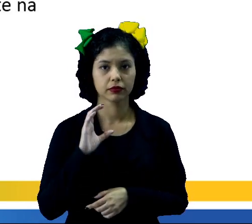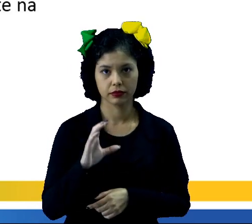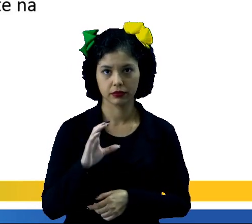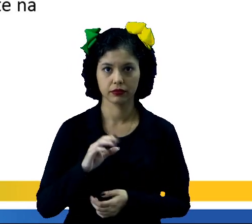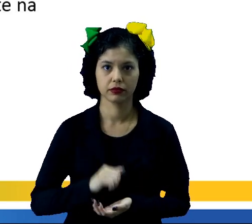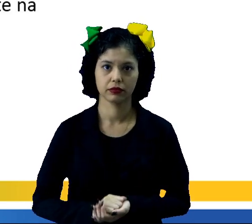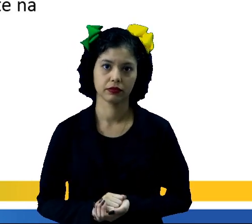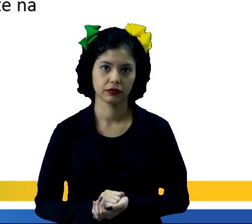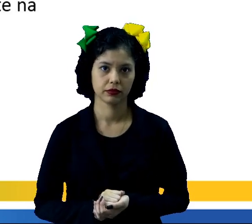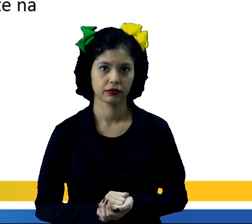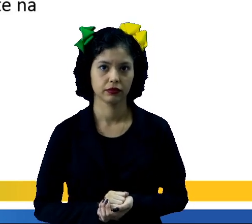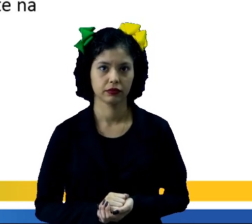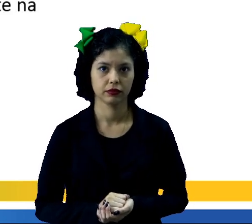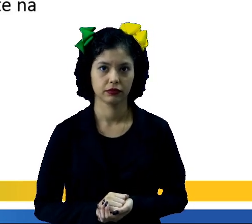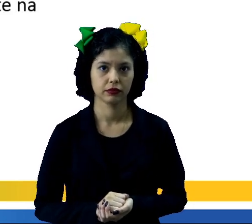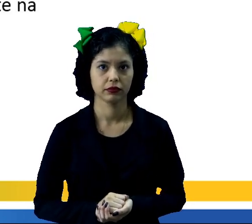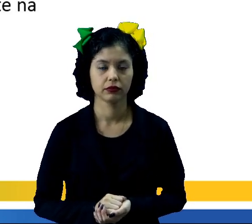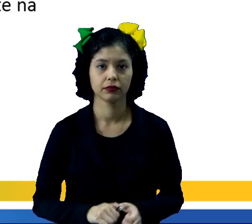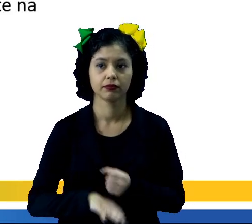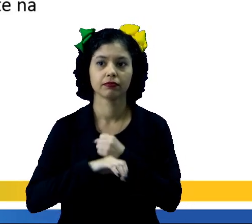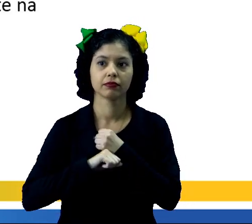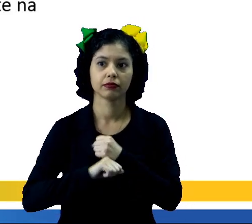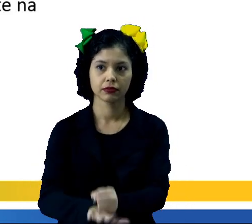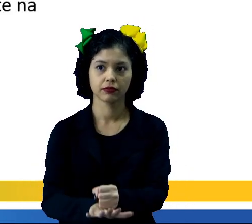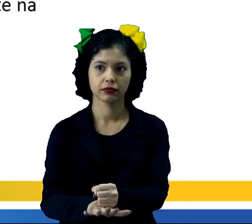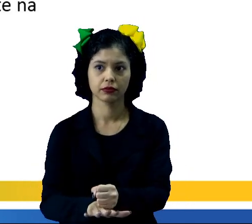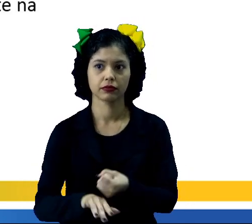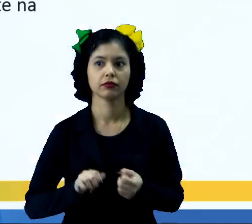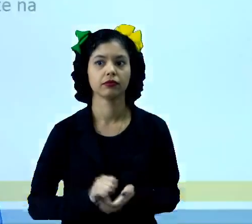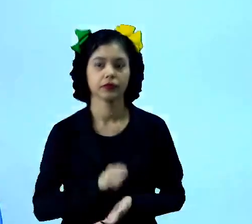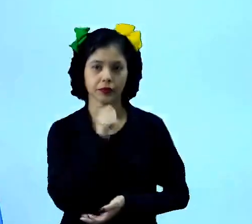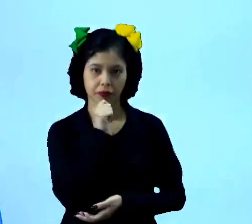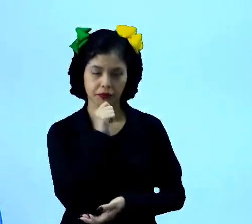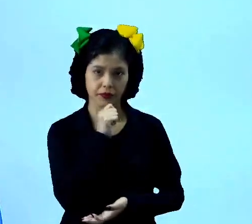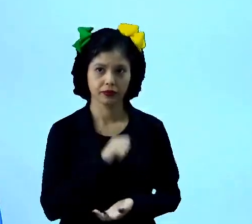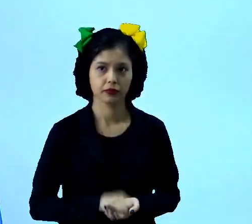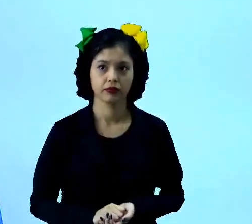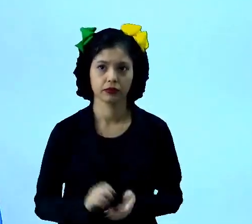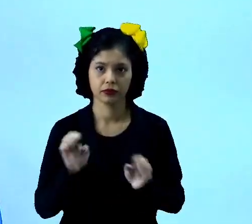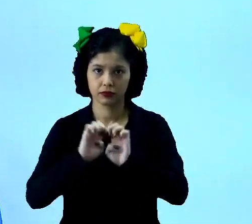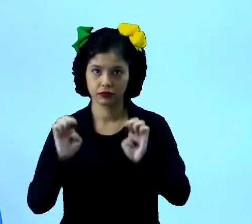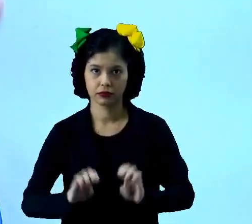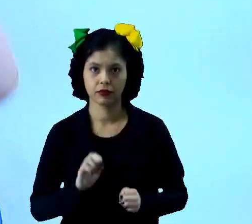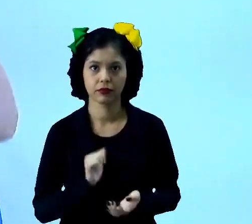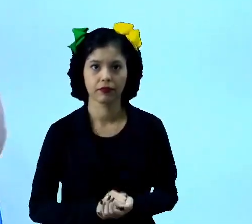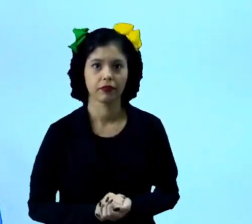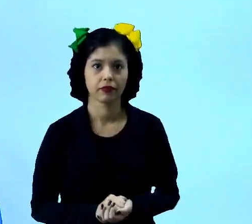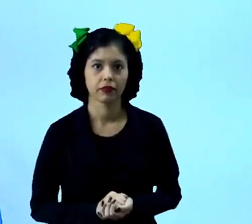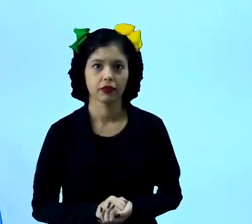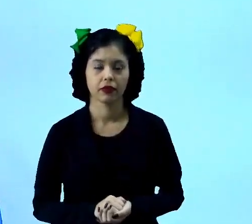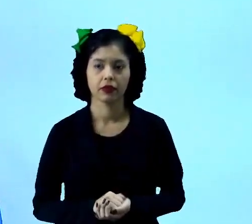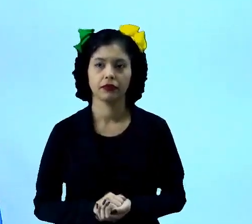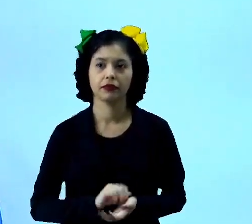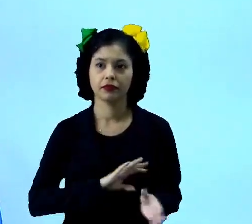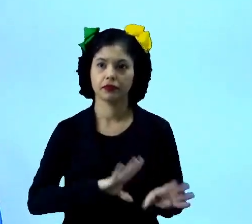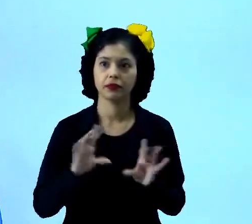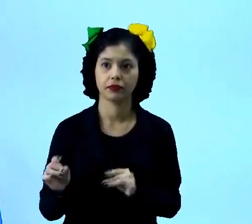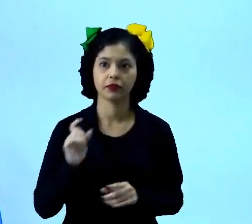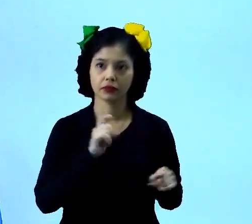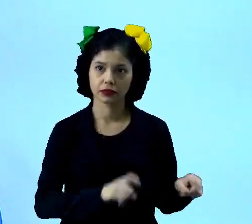Ela, né, nos apresenta aí um quadro de racismo, né, o racismo estrutural. Quando você vem de